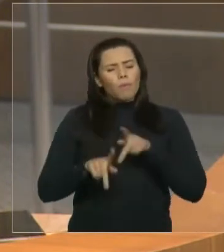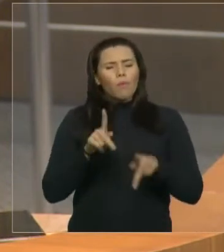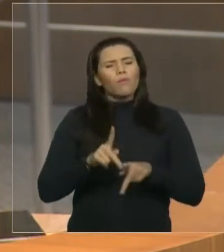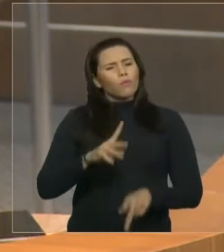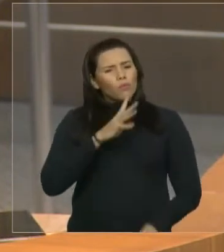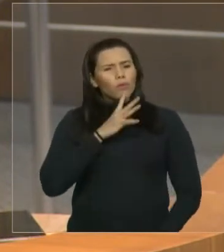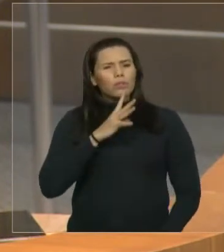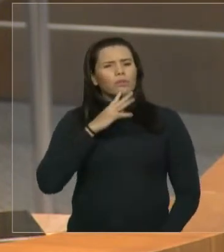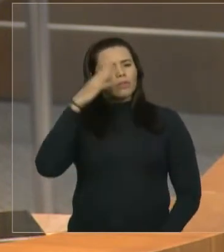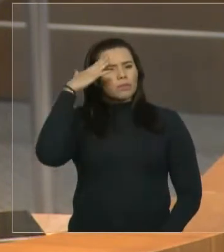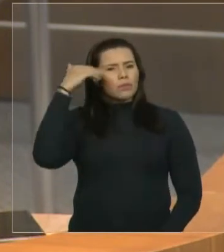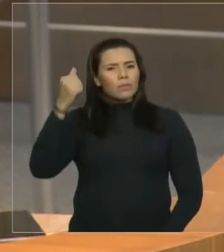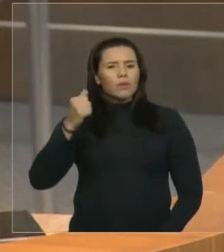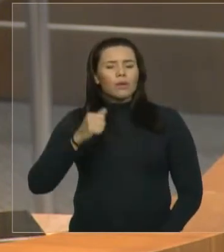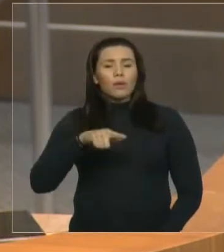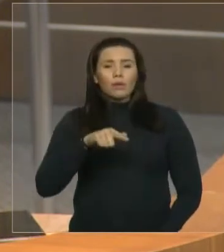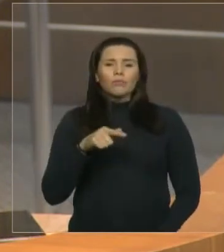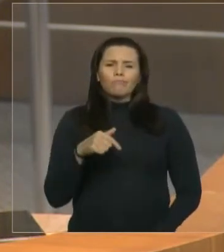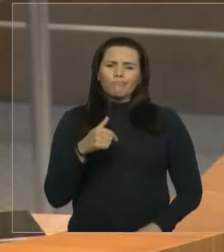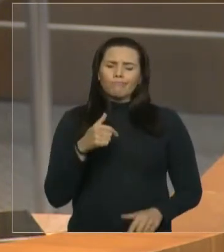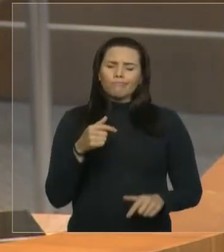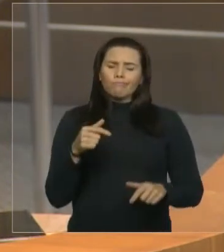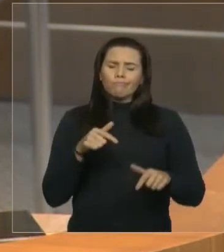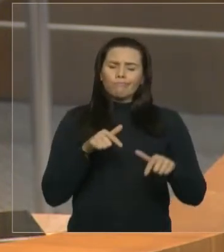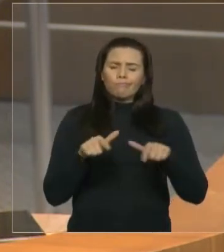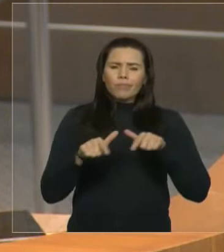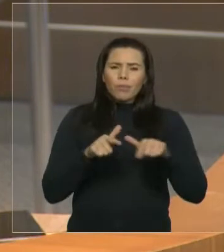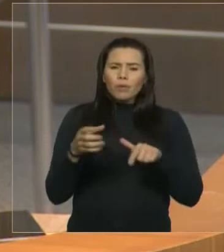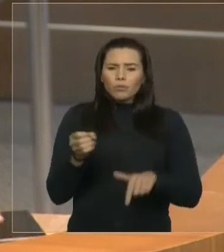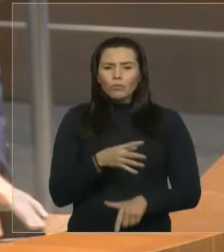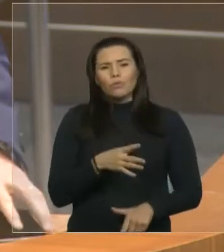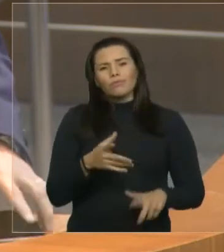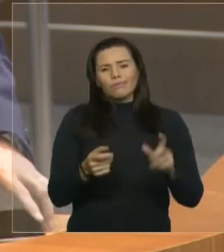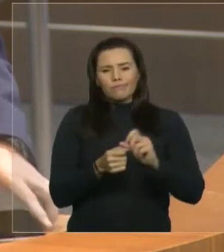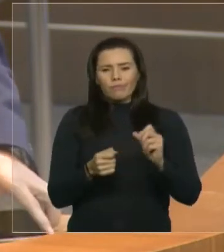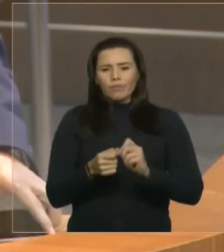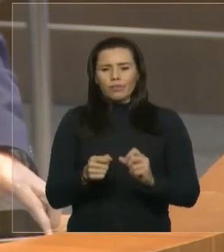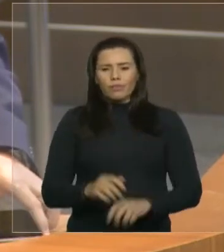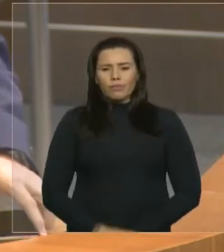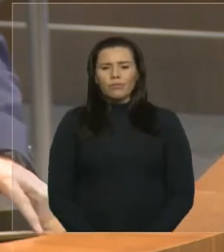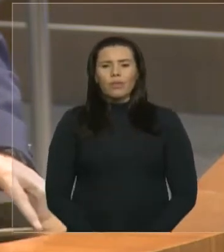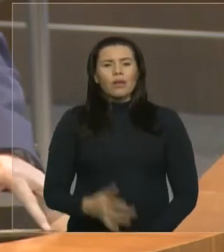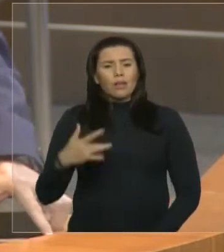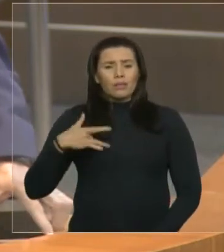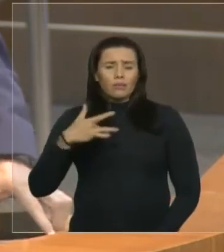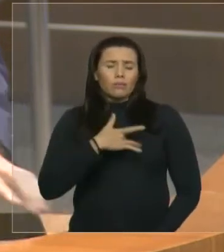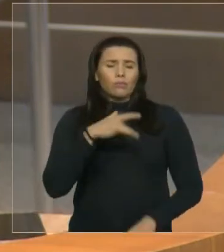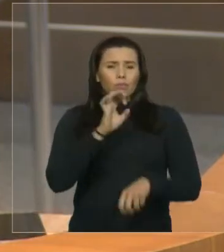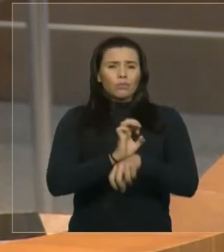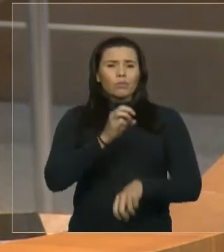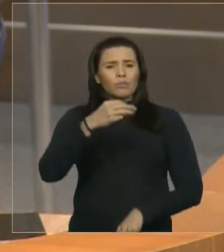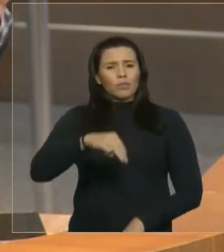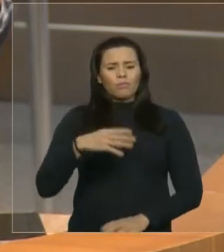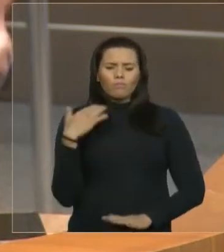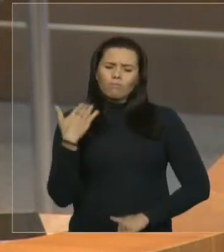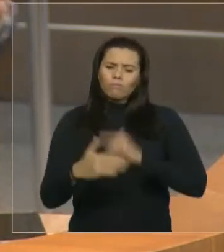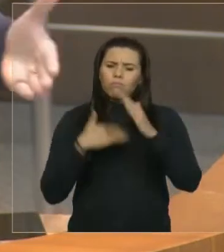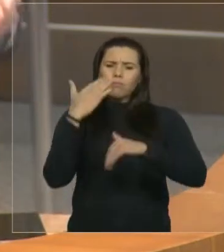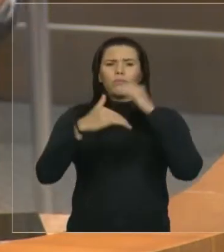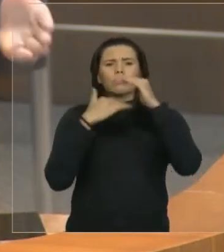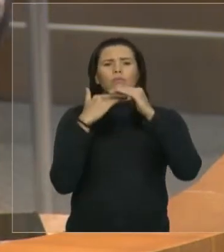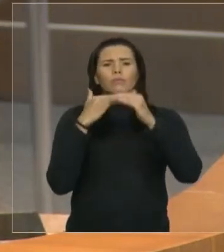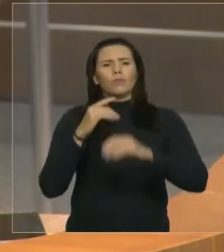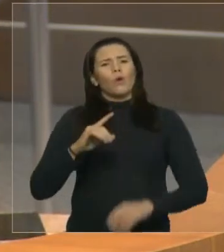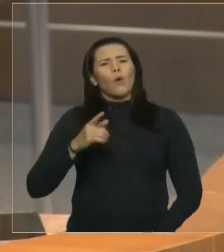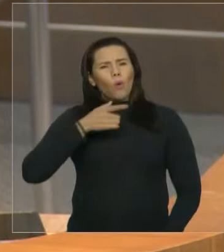novo serviço foi instalado. A saúde do estado do Maranhão, nesses últimos anos, avançou em todas as regiões do estado, como nós debatemos ontem aqui